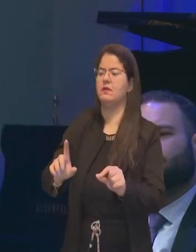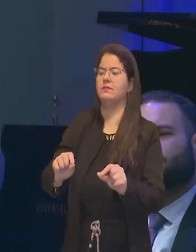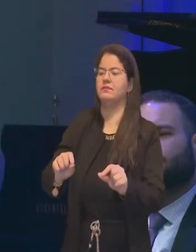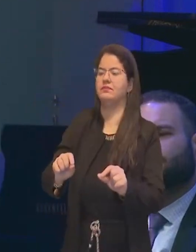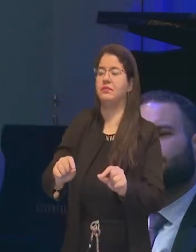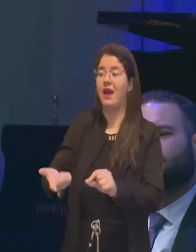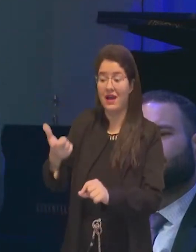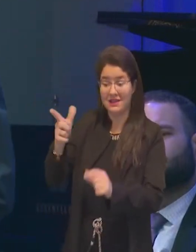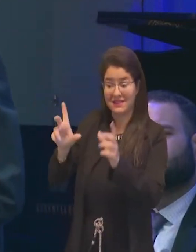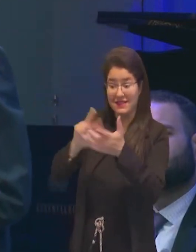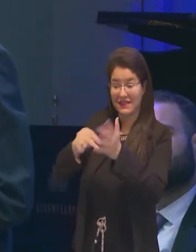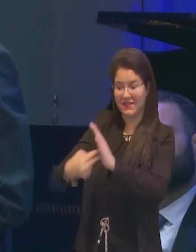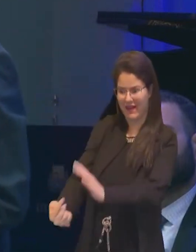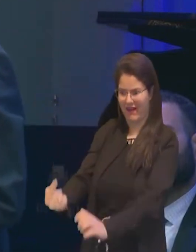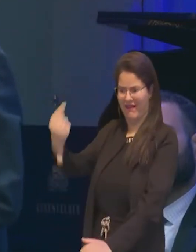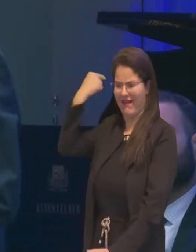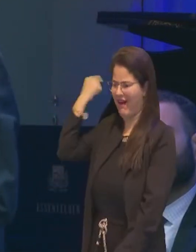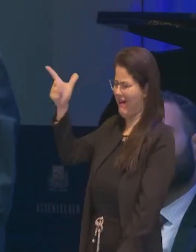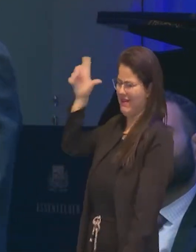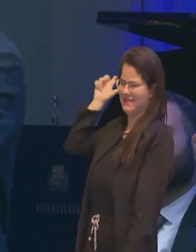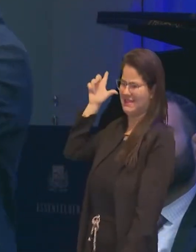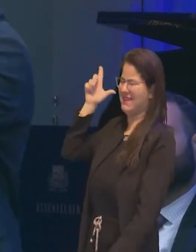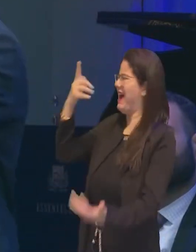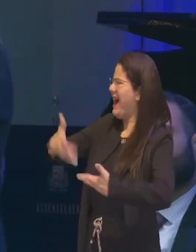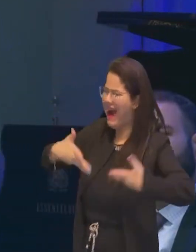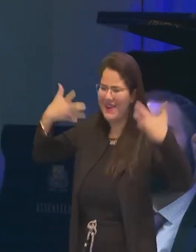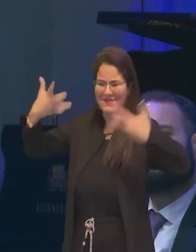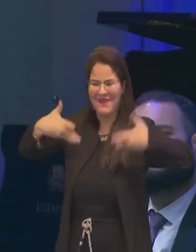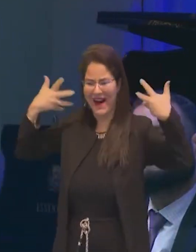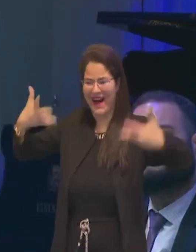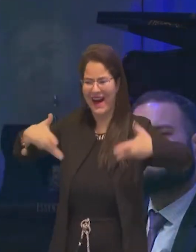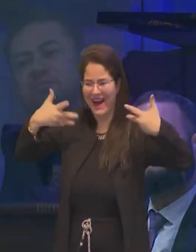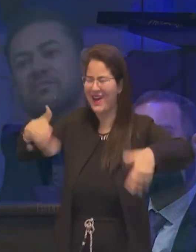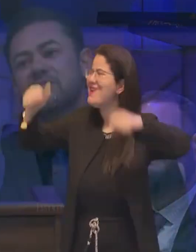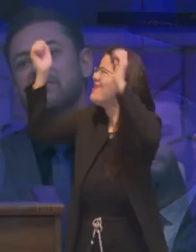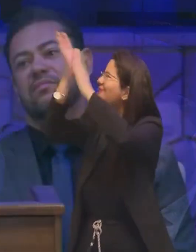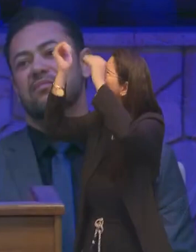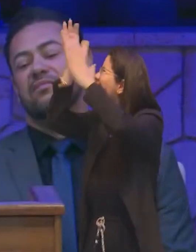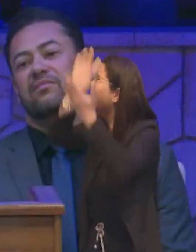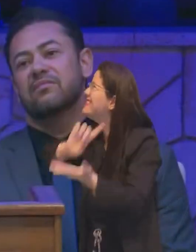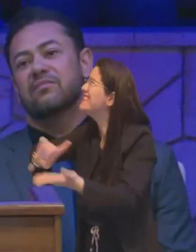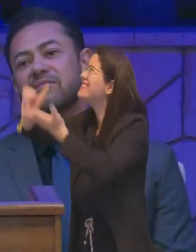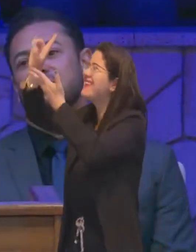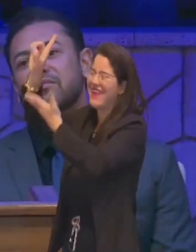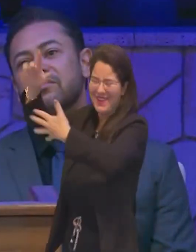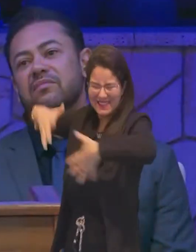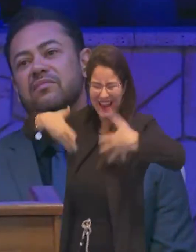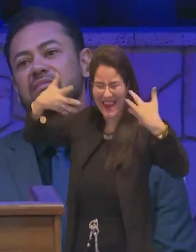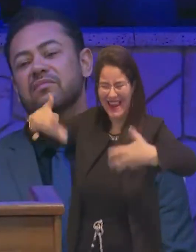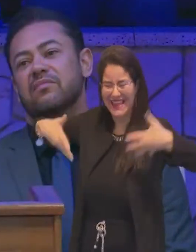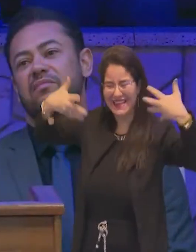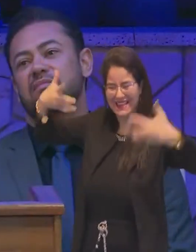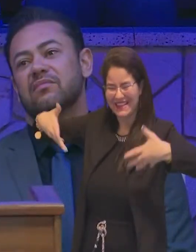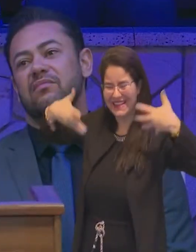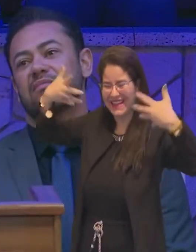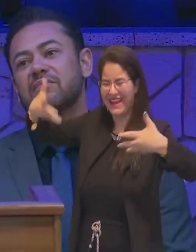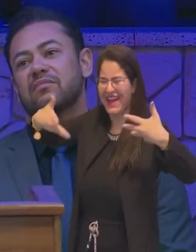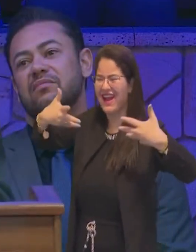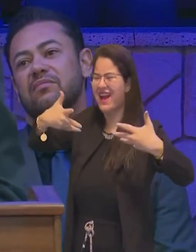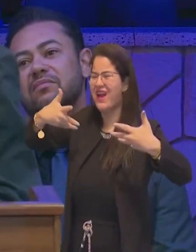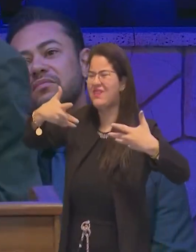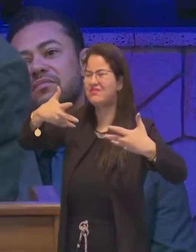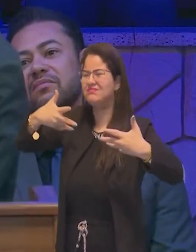muito entusiasmo e amor, o nosso louvor que a gente entregava a Deus com tanta alegria, vai ser